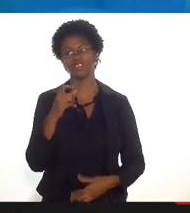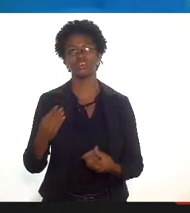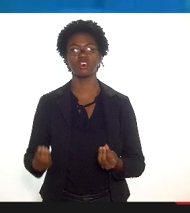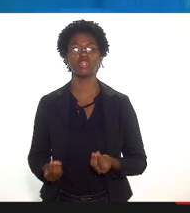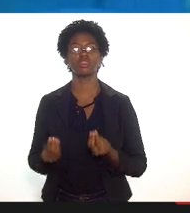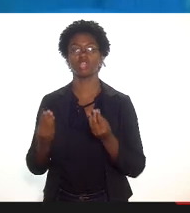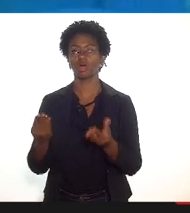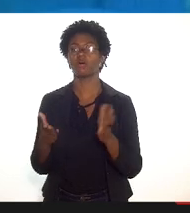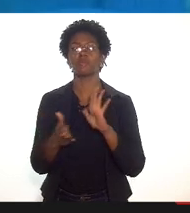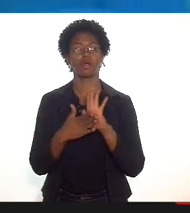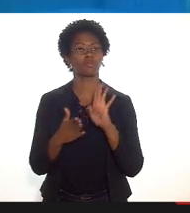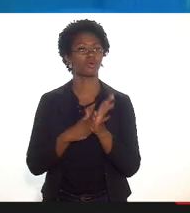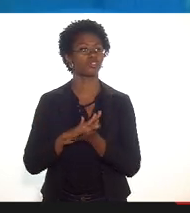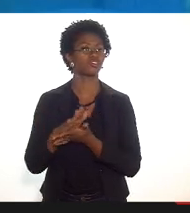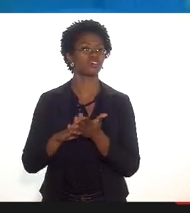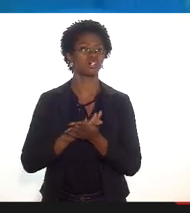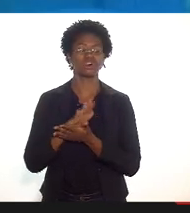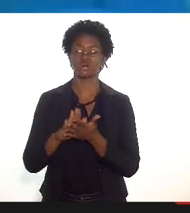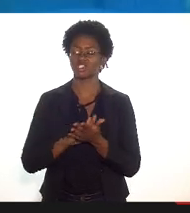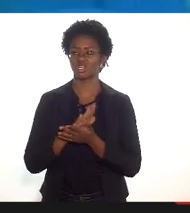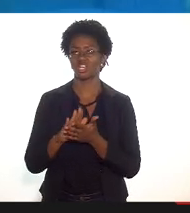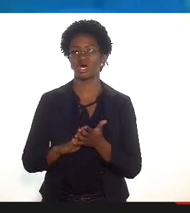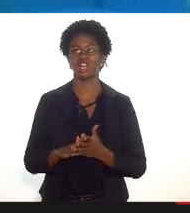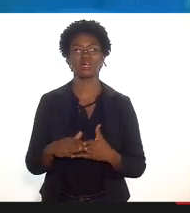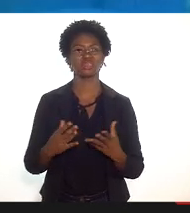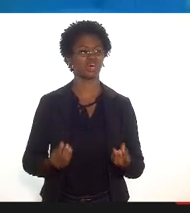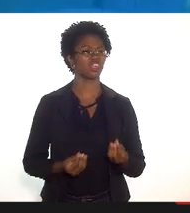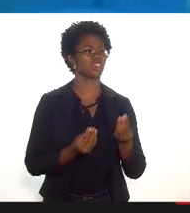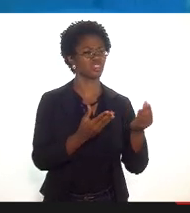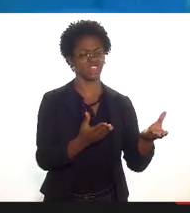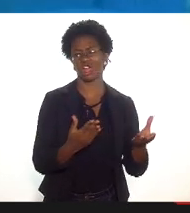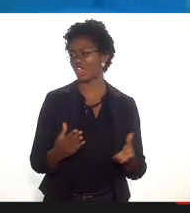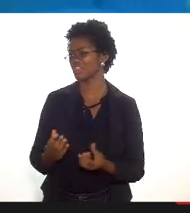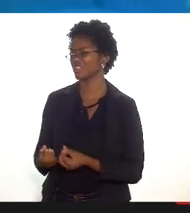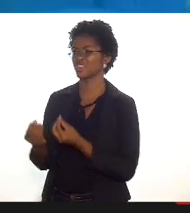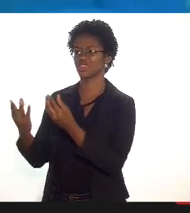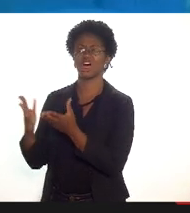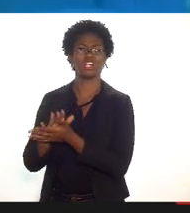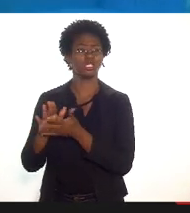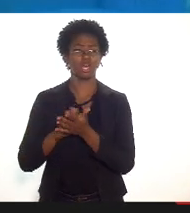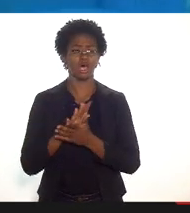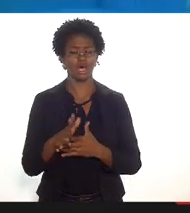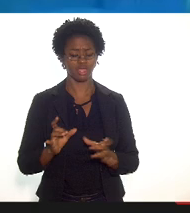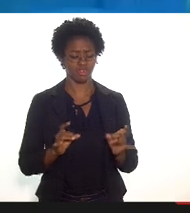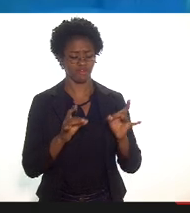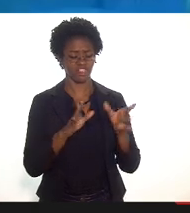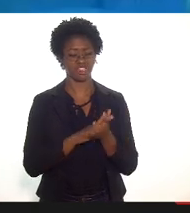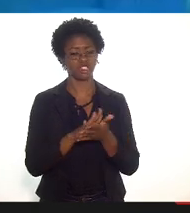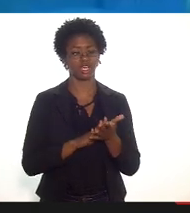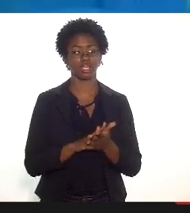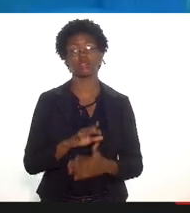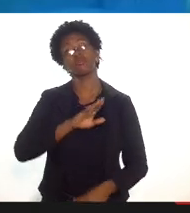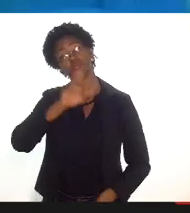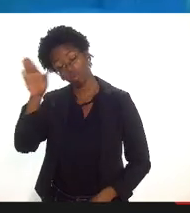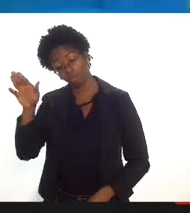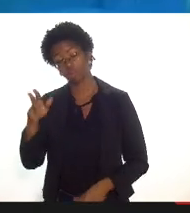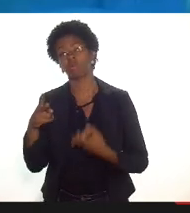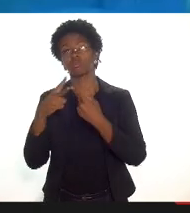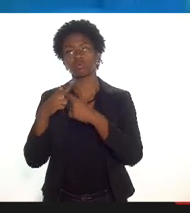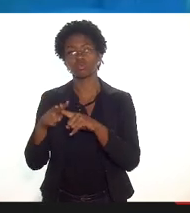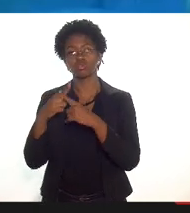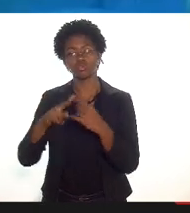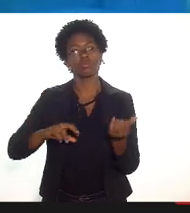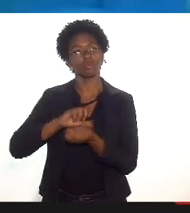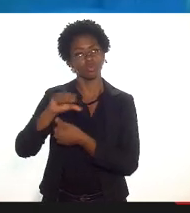época, não fez nenhuma proposta de entregar o Estado da Lagoa nem para a rede Dó, nem para a rede Golden Cross, nem para rede nenhuma. Ele foi lá e consertou, fez as